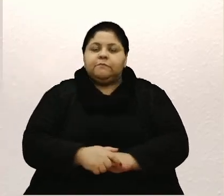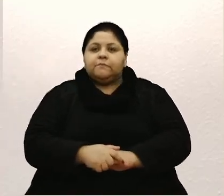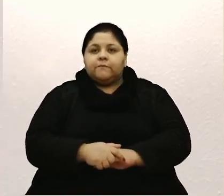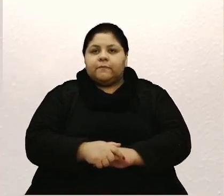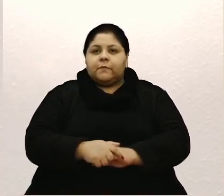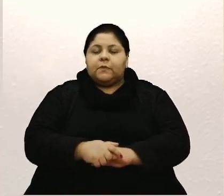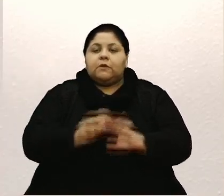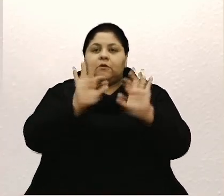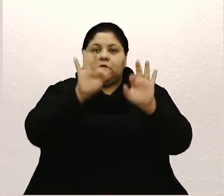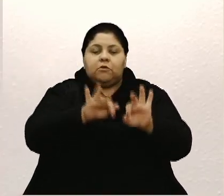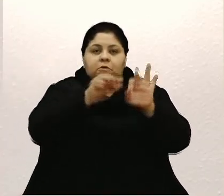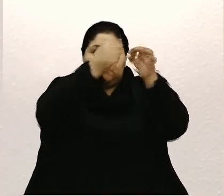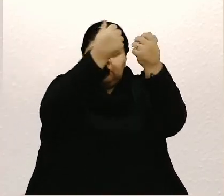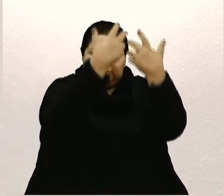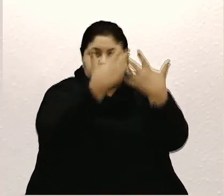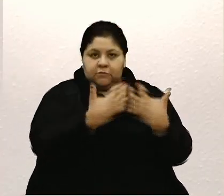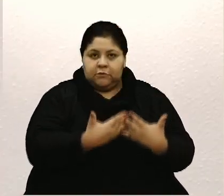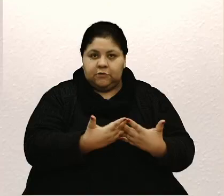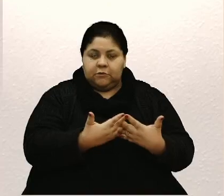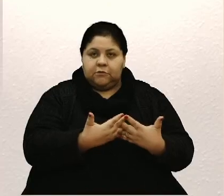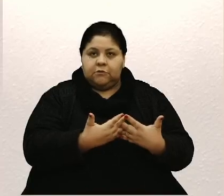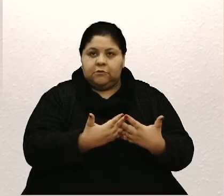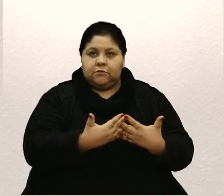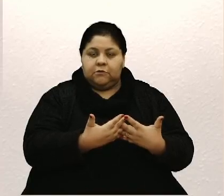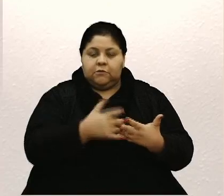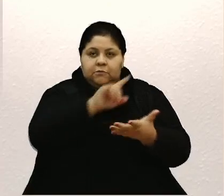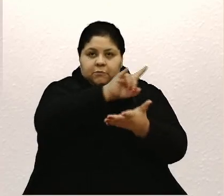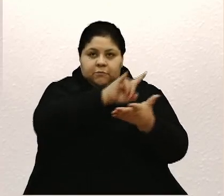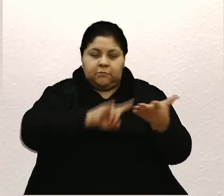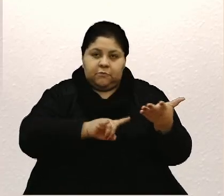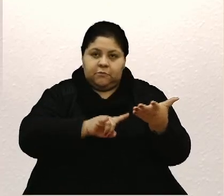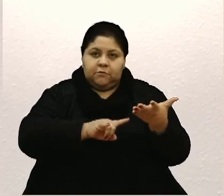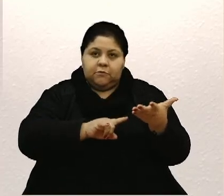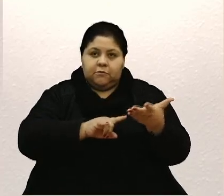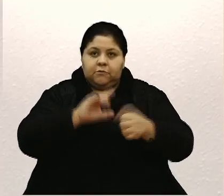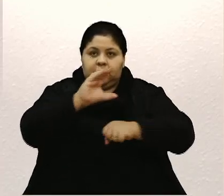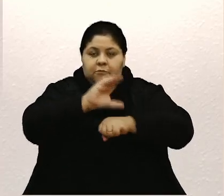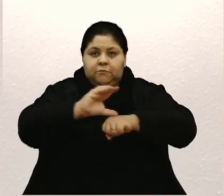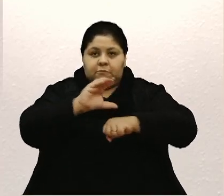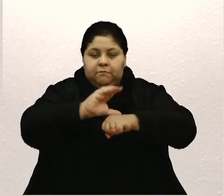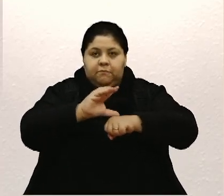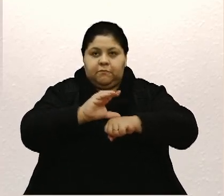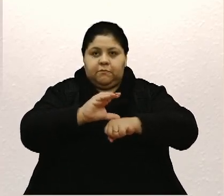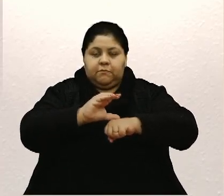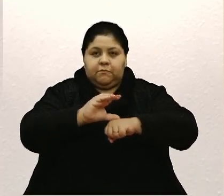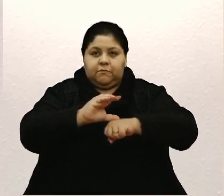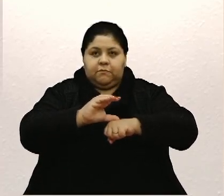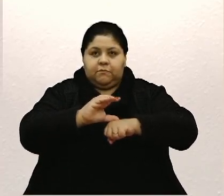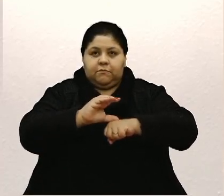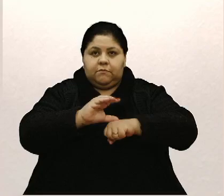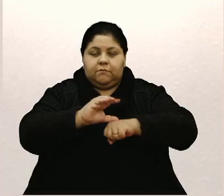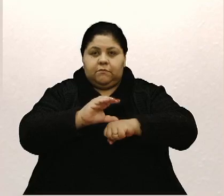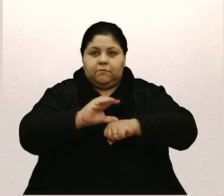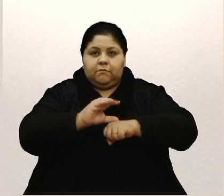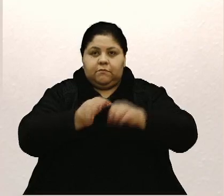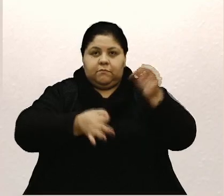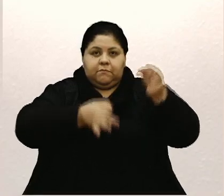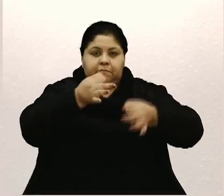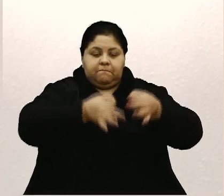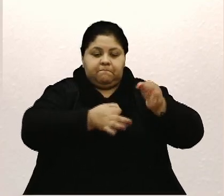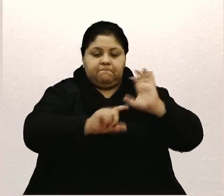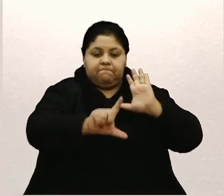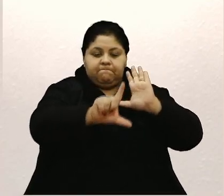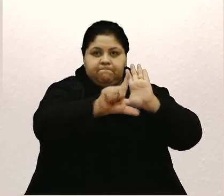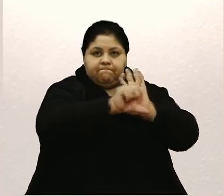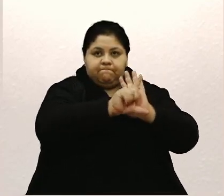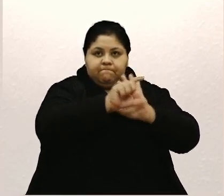Por fim, diante do exposto e tendo em vista o parecer pela constitucionalidade da Comissão de Constituição, Justiça e Legislação,